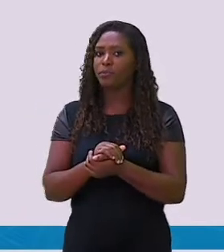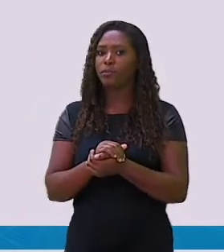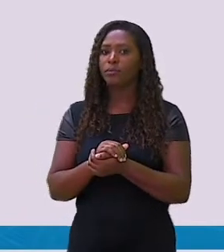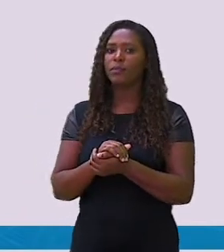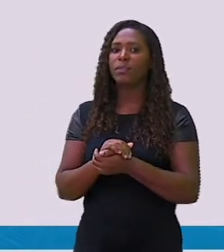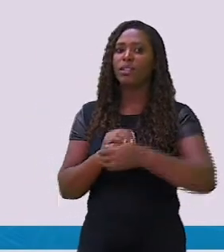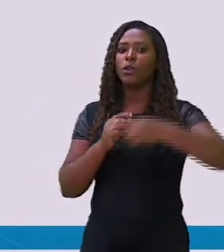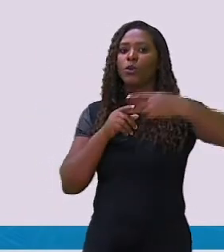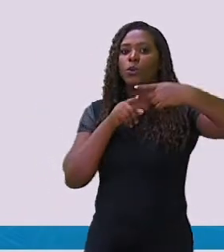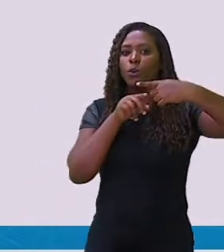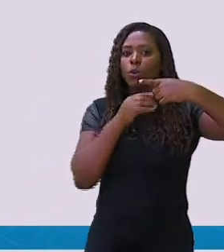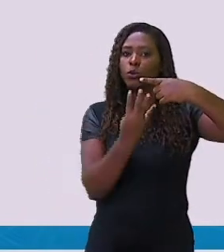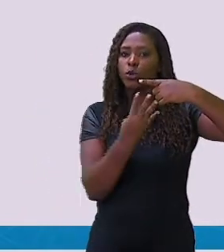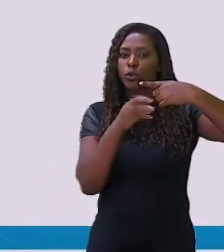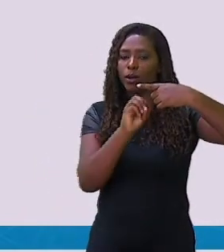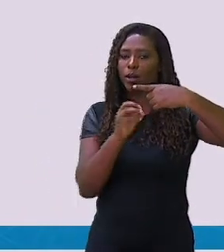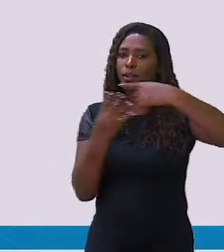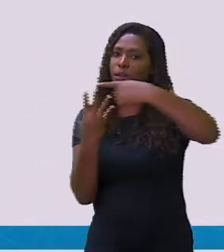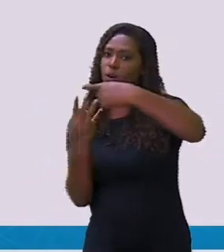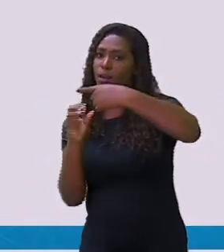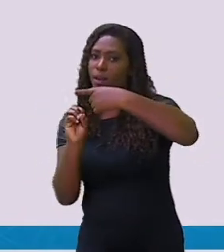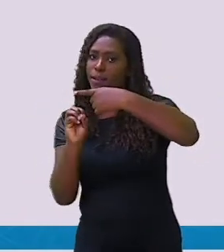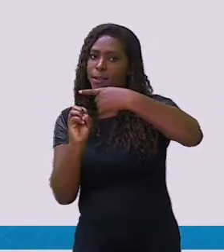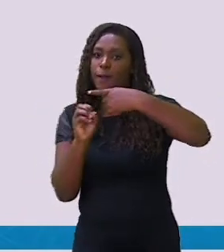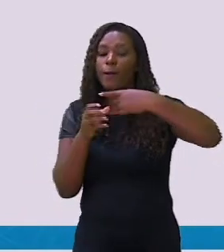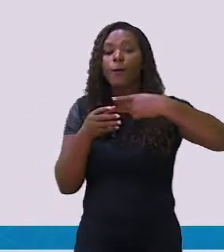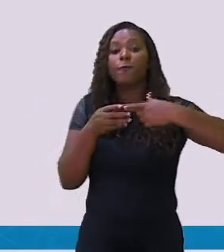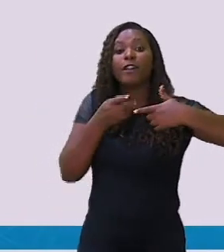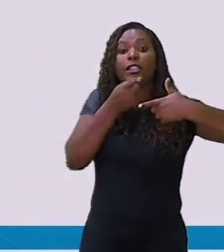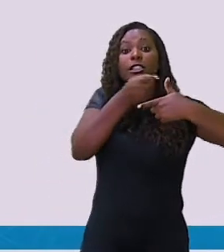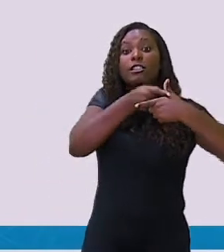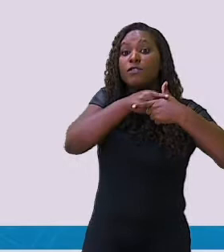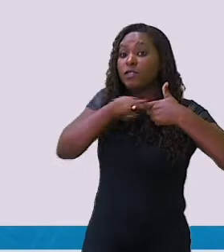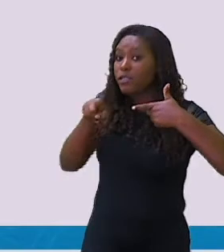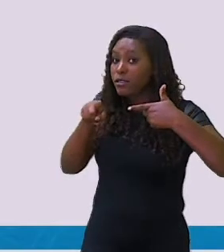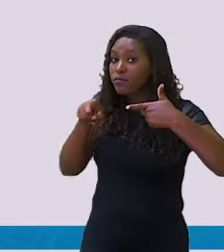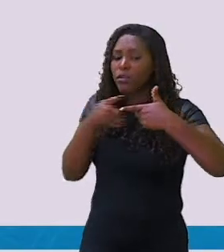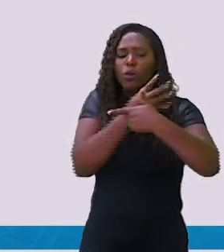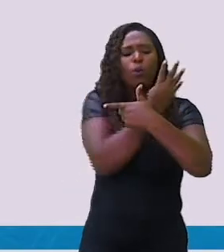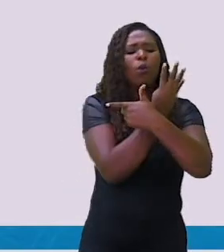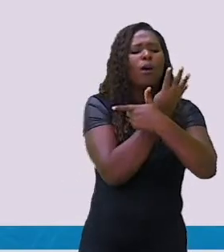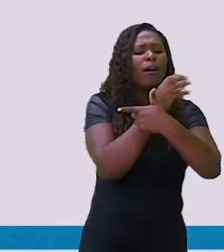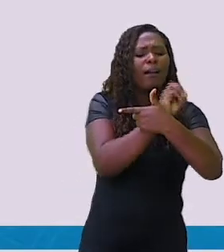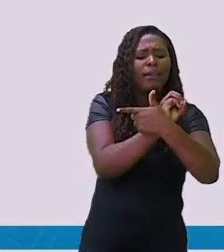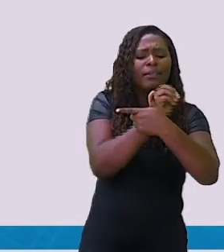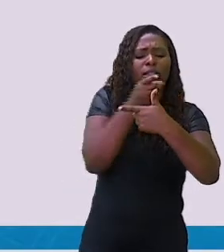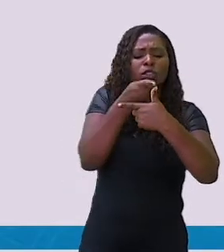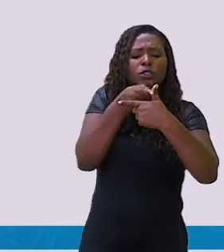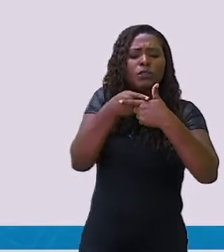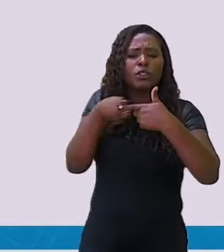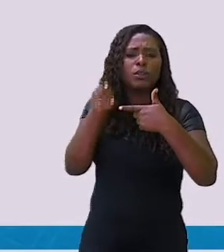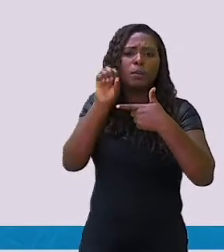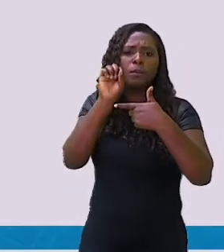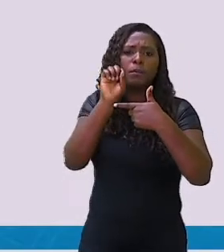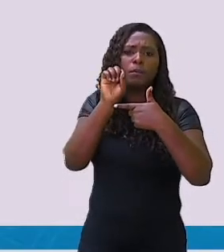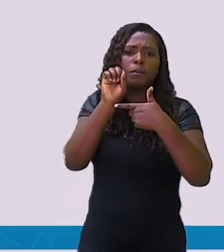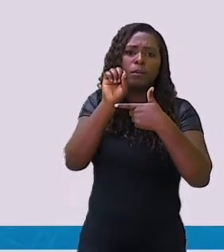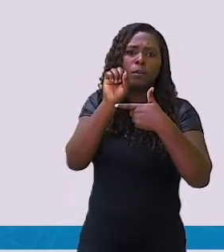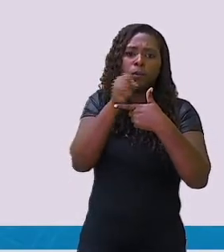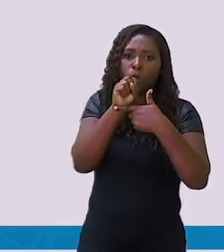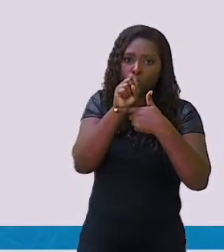vou dividir por denominador tão 40 / 8